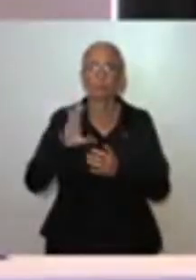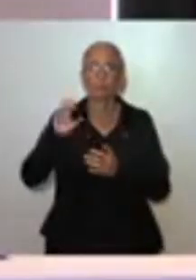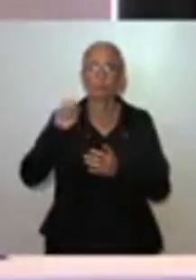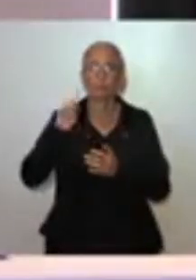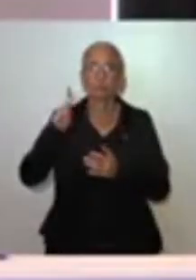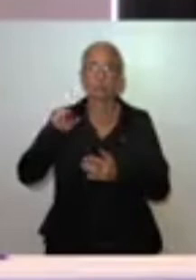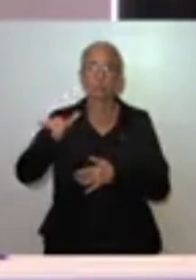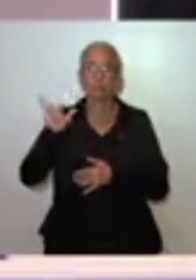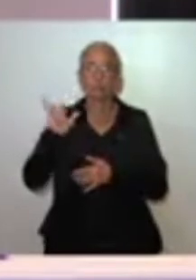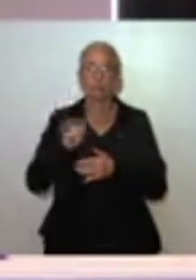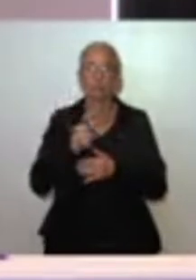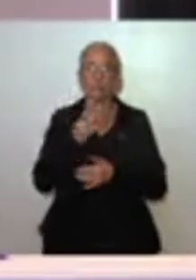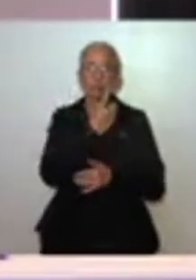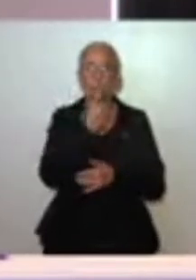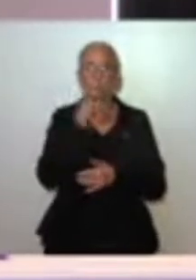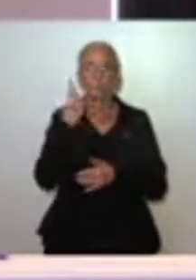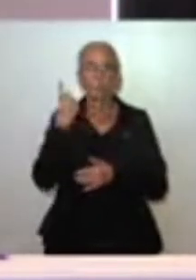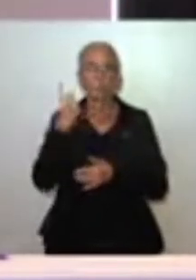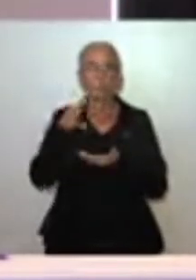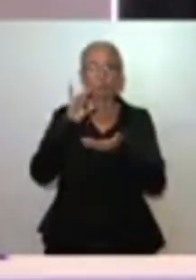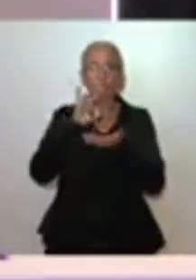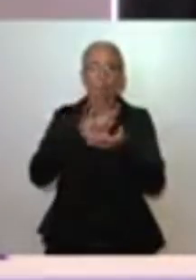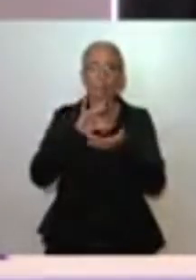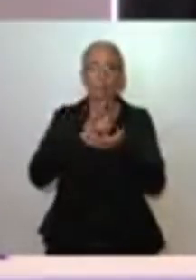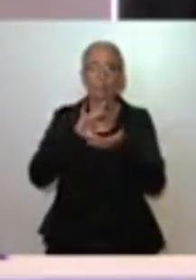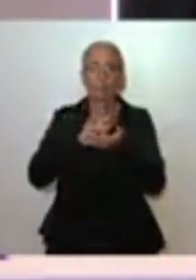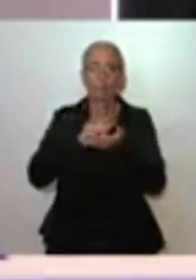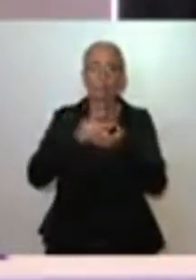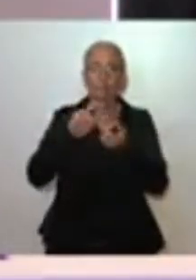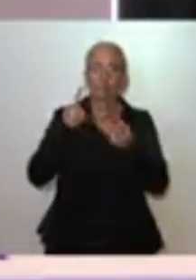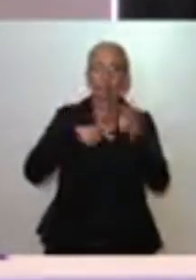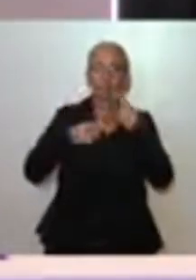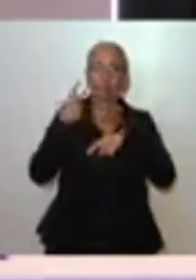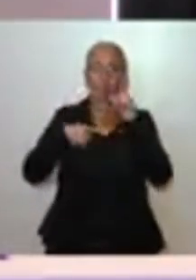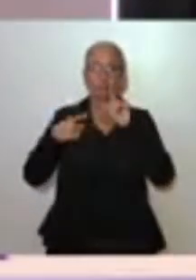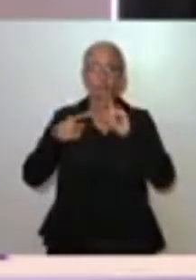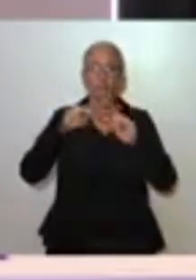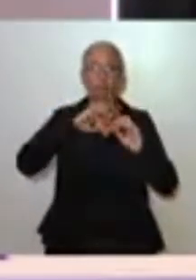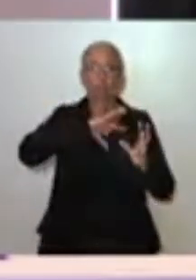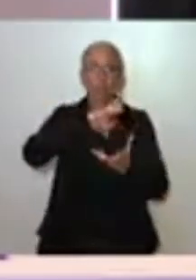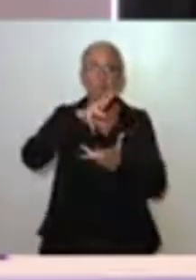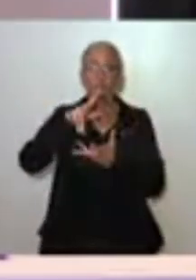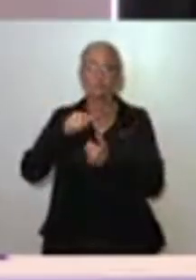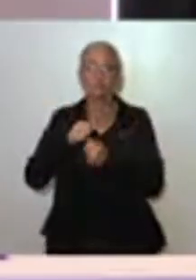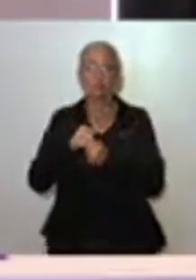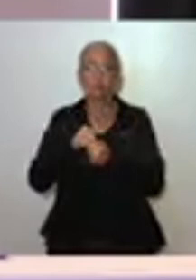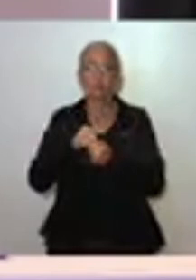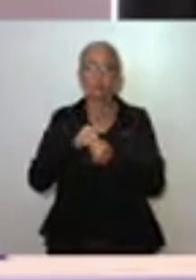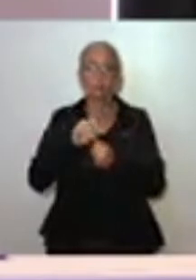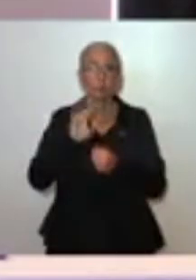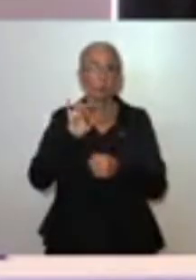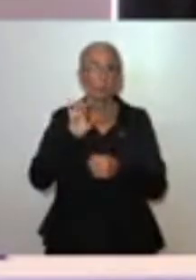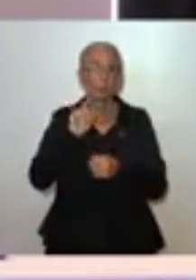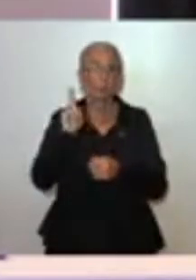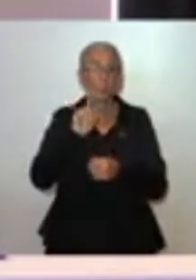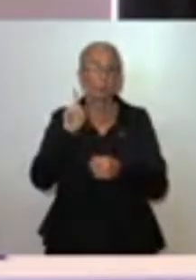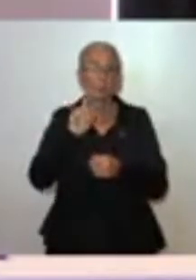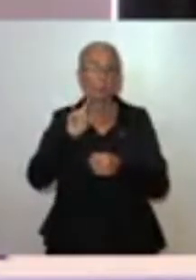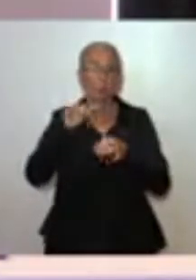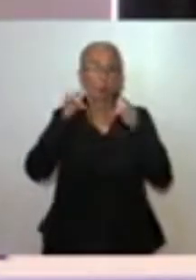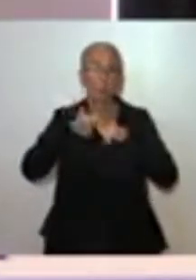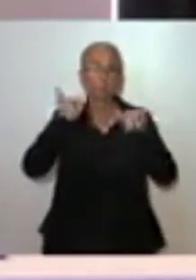dizia Cada um deve ser a mudança que deseja para o mundo portanto é não compartilhar as